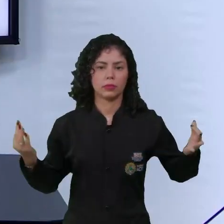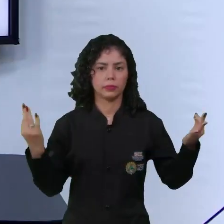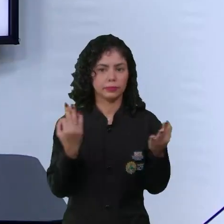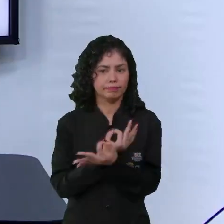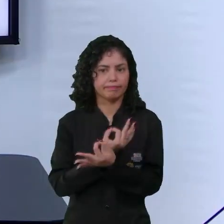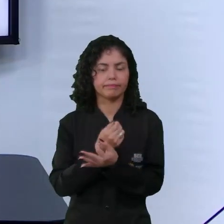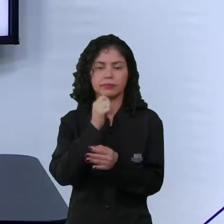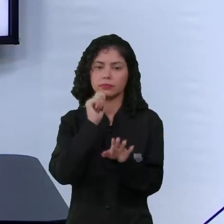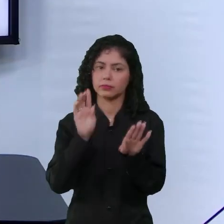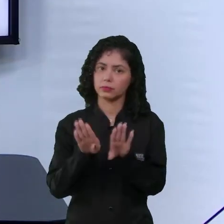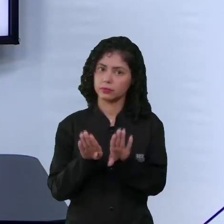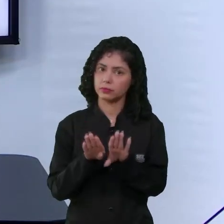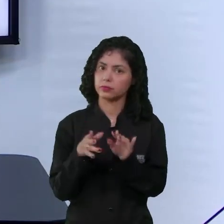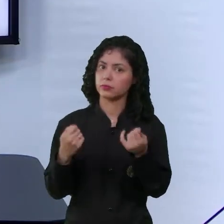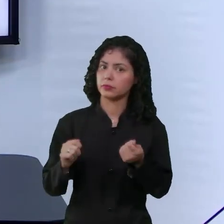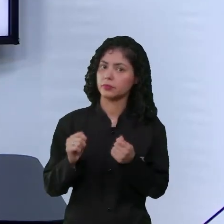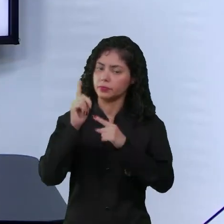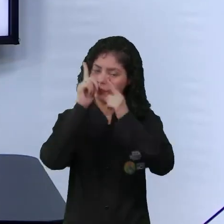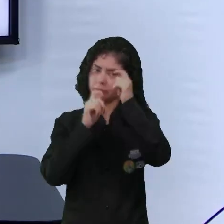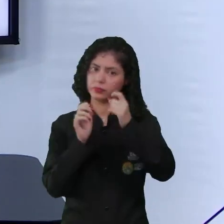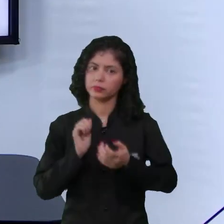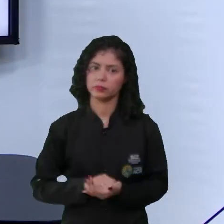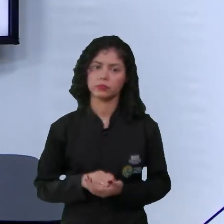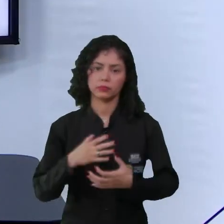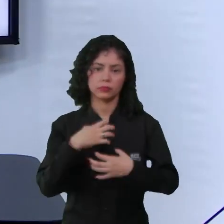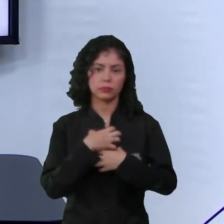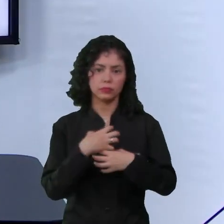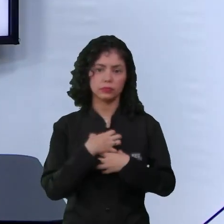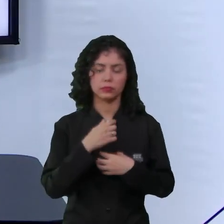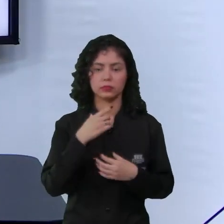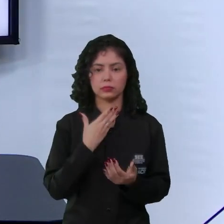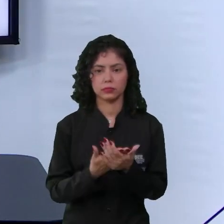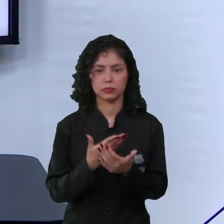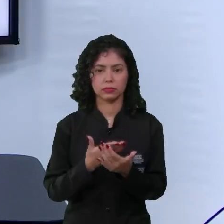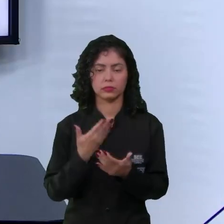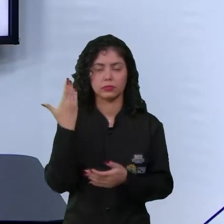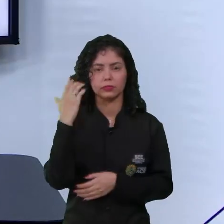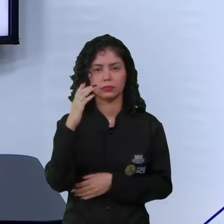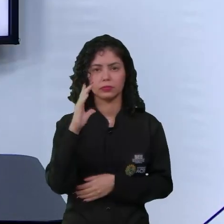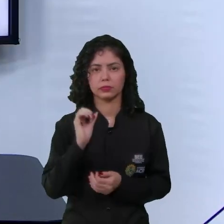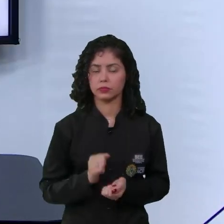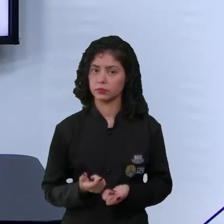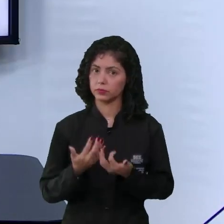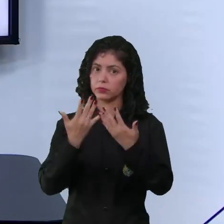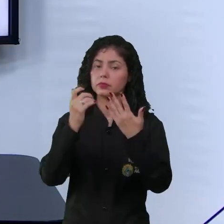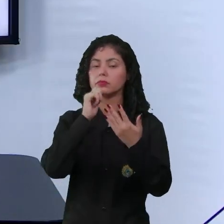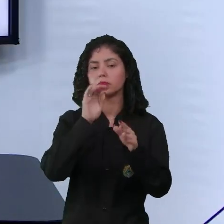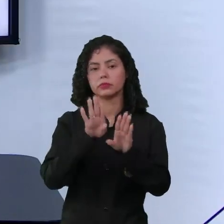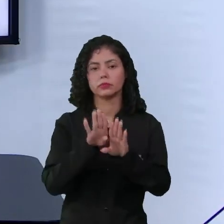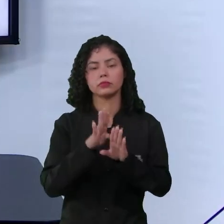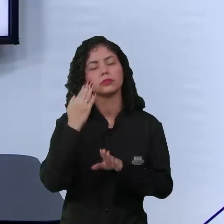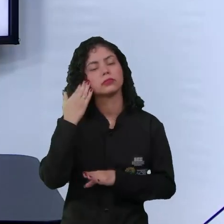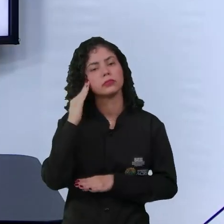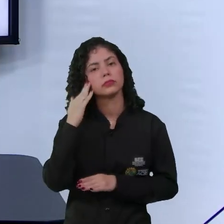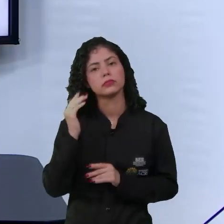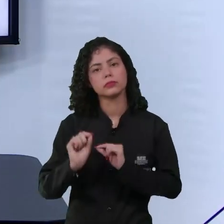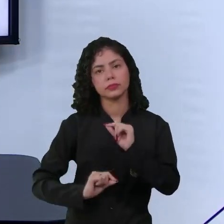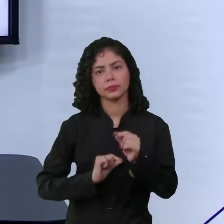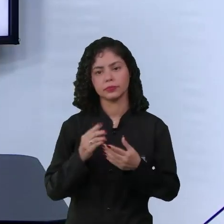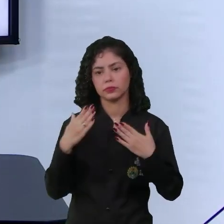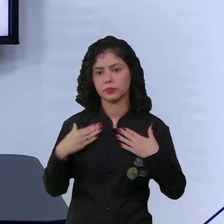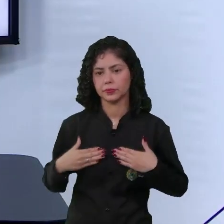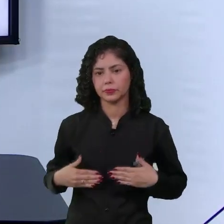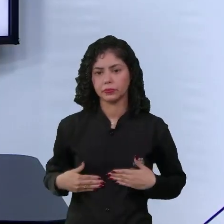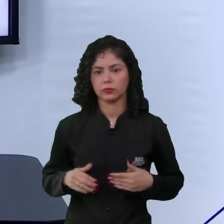execuções, porque ela tem que expressar. É momento em que a gente está estudando, que a ciência está vibrando, então a gente tem que entender o corpo,